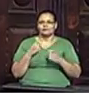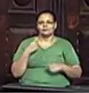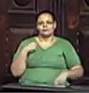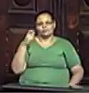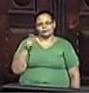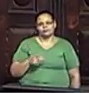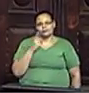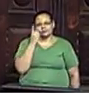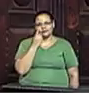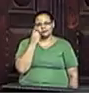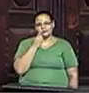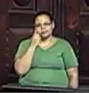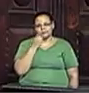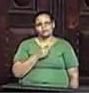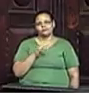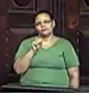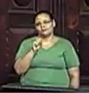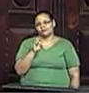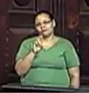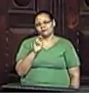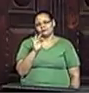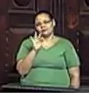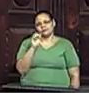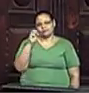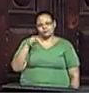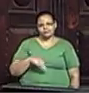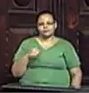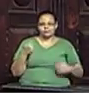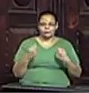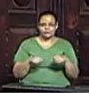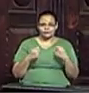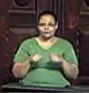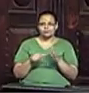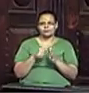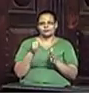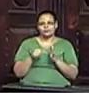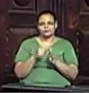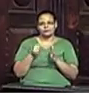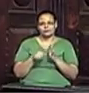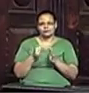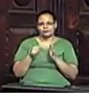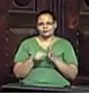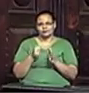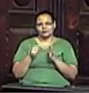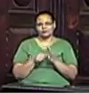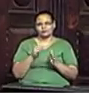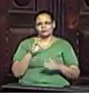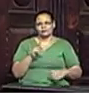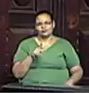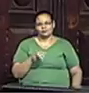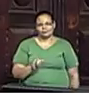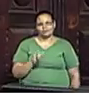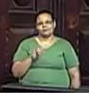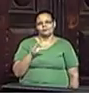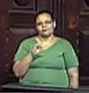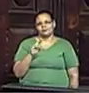Flávio Serafini, em relação à necessidade de que os... Primeiro, aliás, uma preliminar, a CPI não